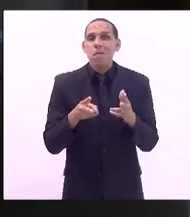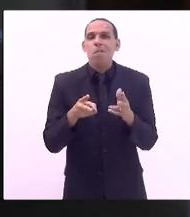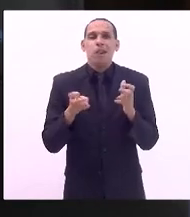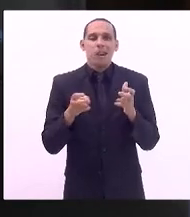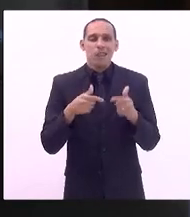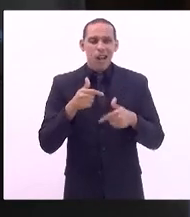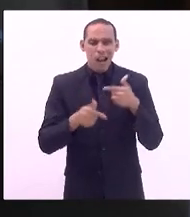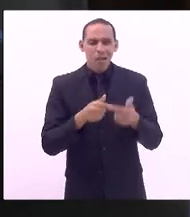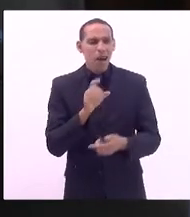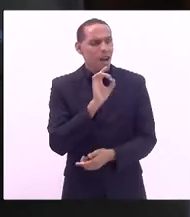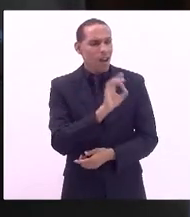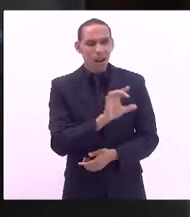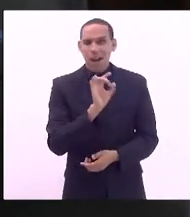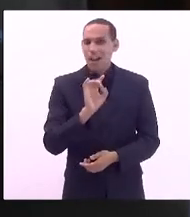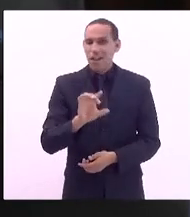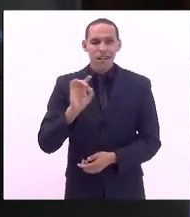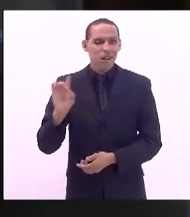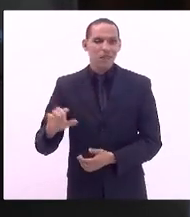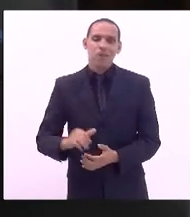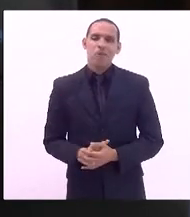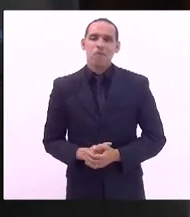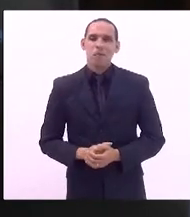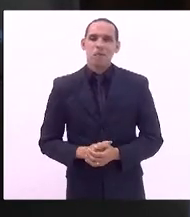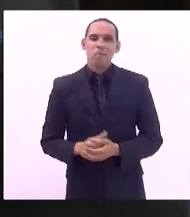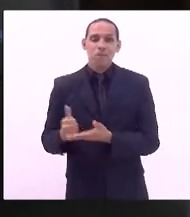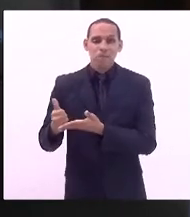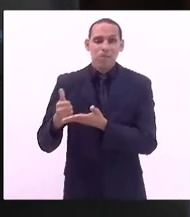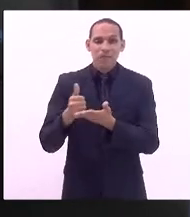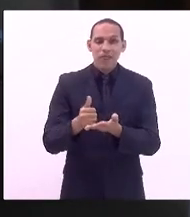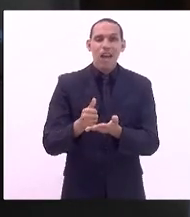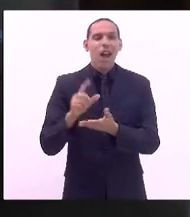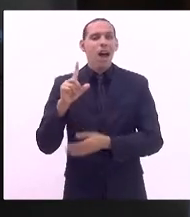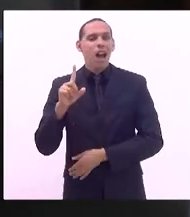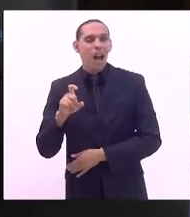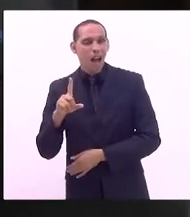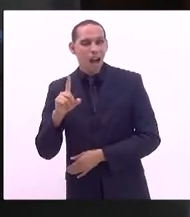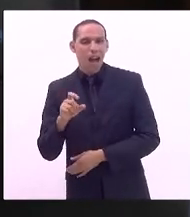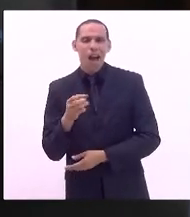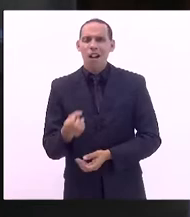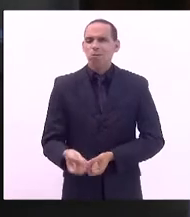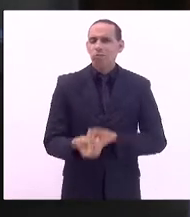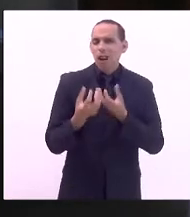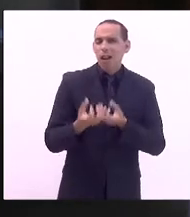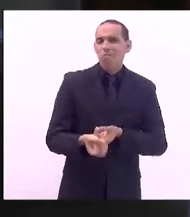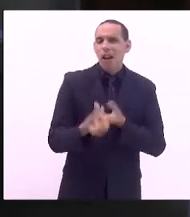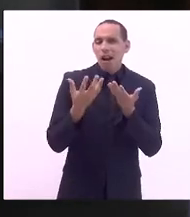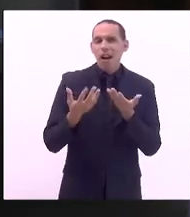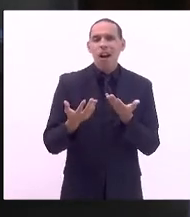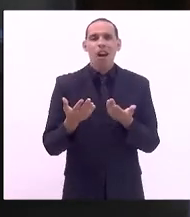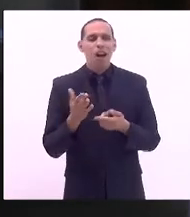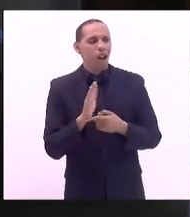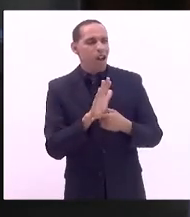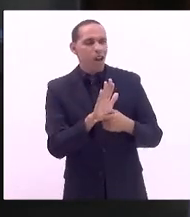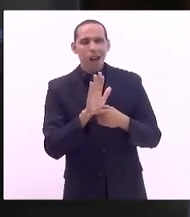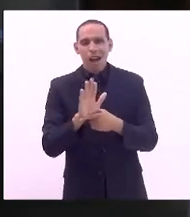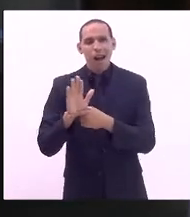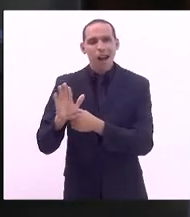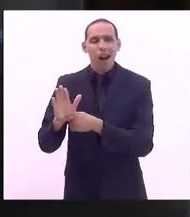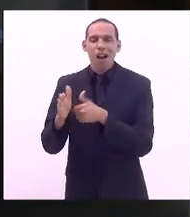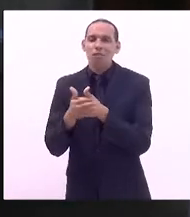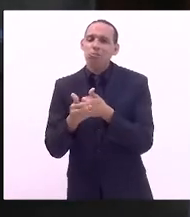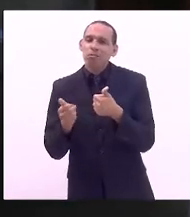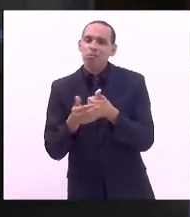trabalho de e onde vocês levando álcool gel se formando levando informação levando